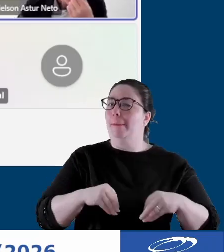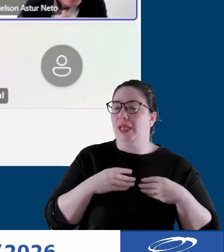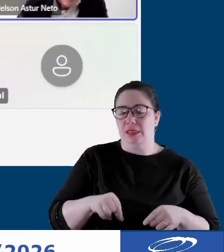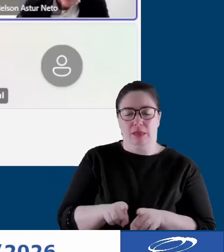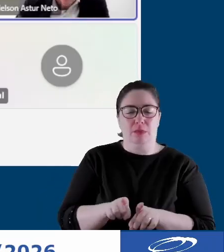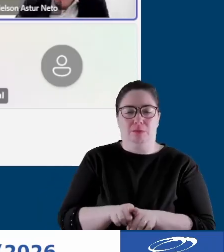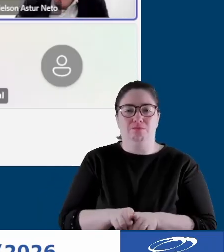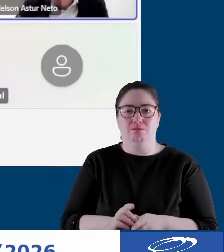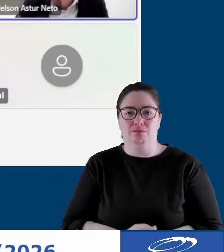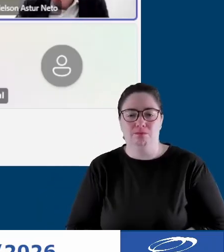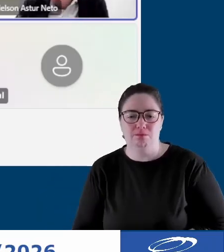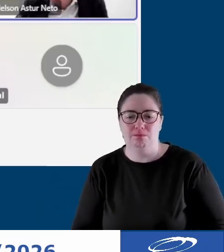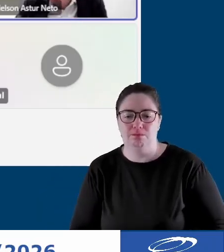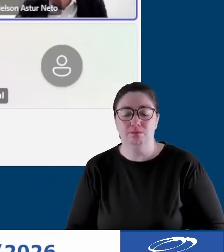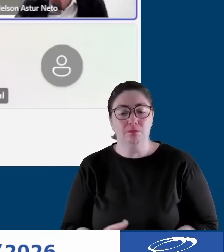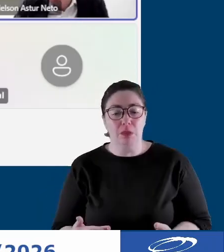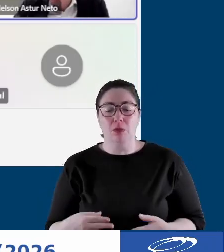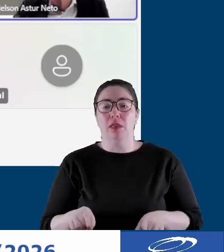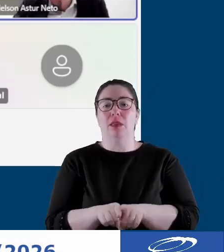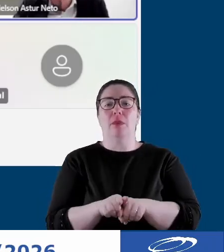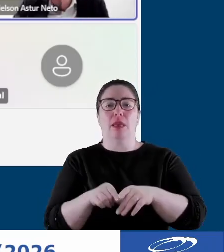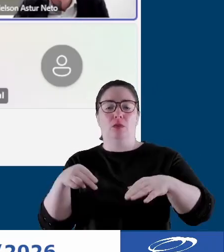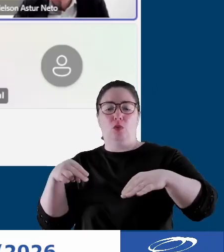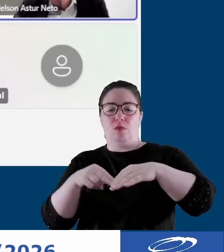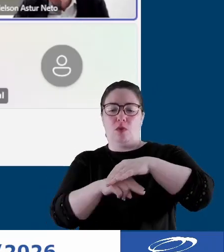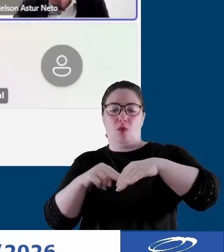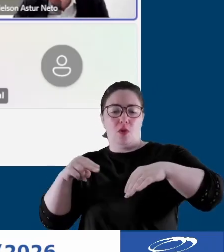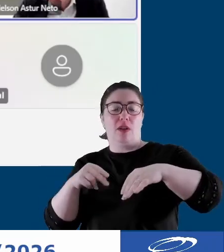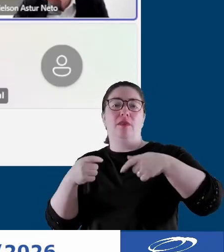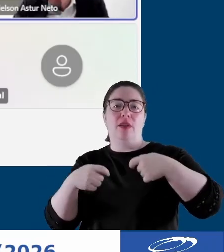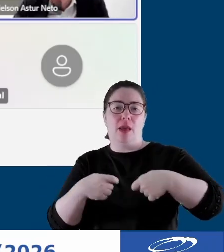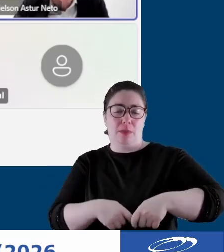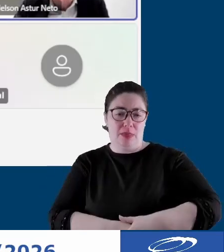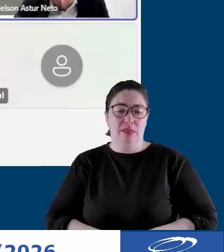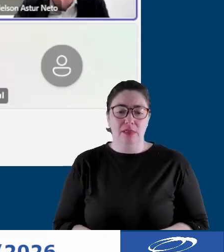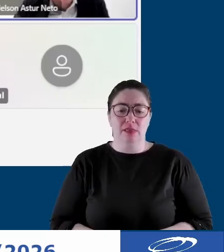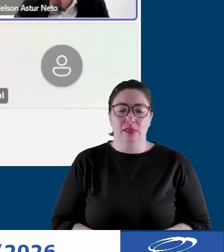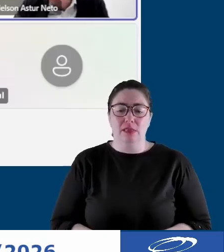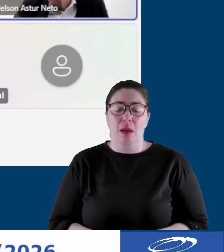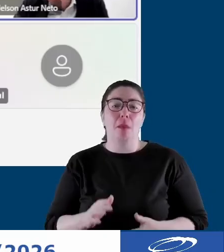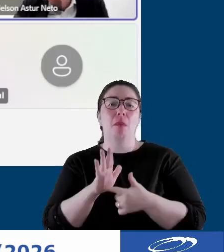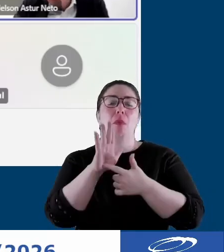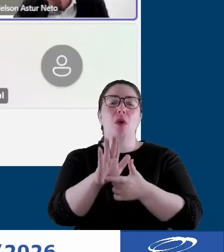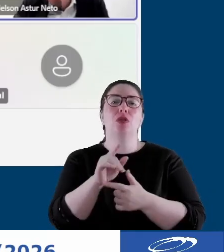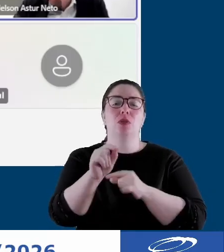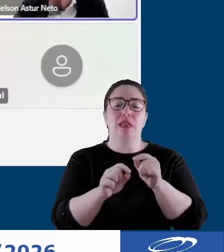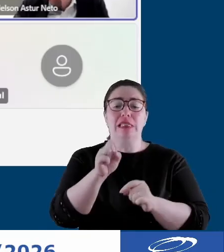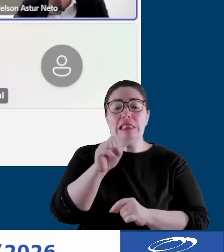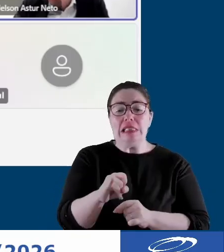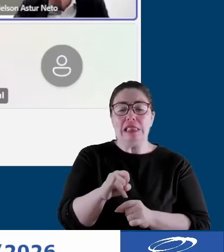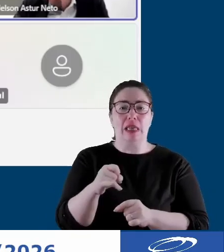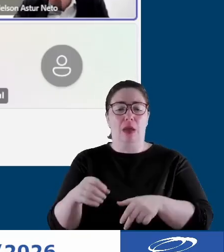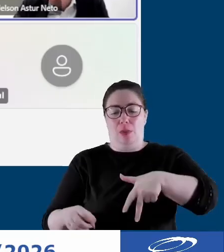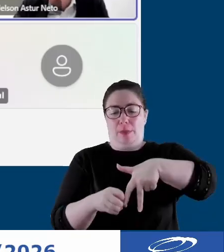Tá? Tomografia vai me dar informações principalmente de osteólise, soltura de implantes, e também é